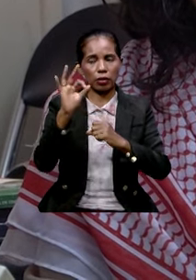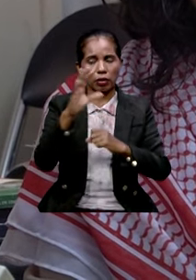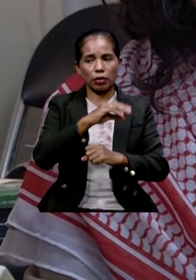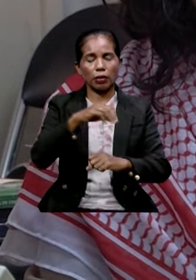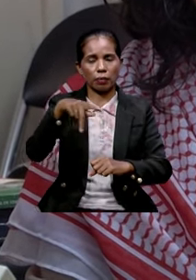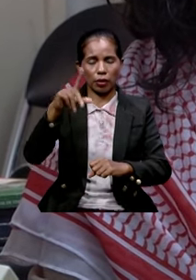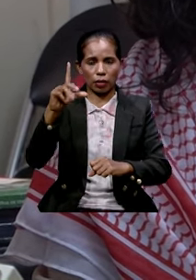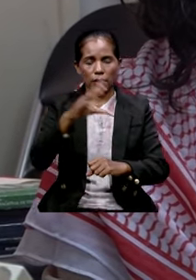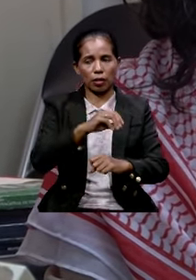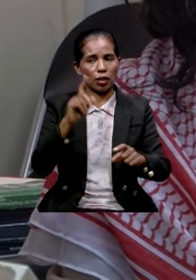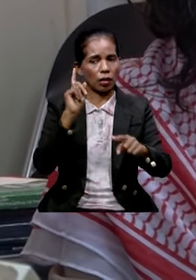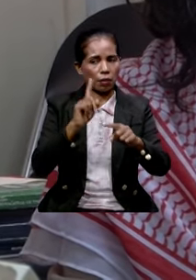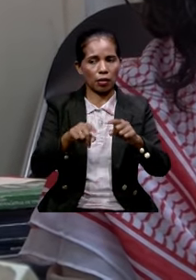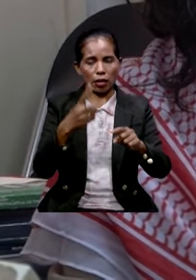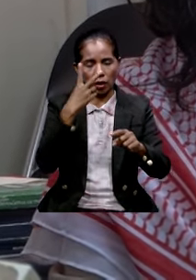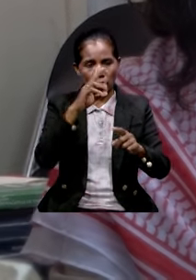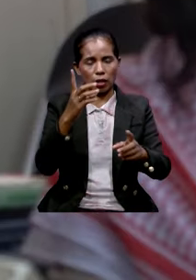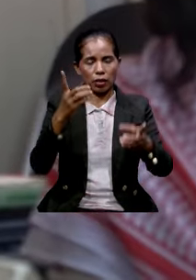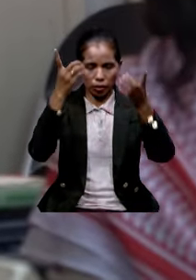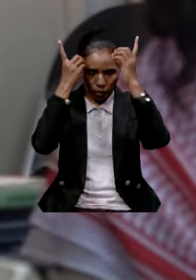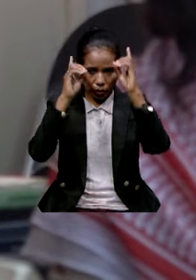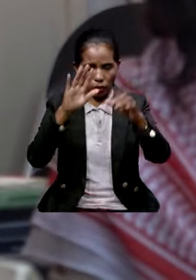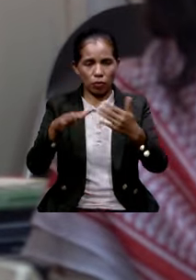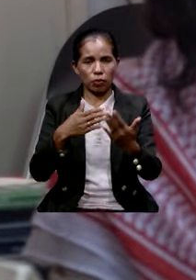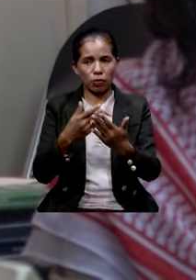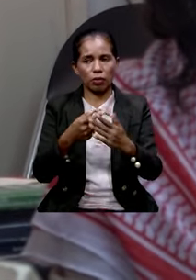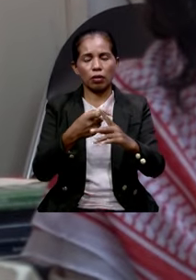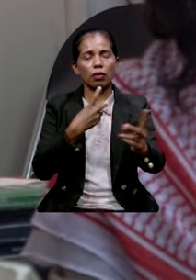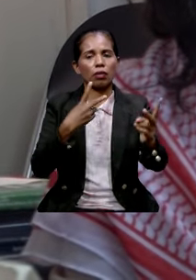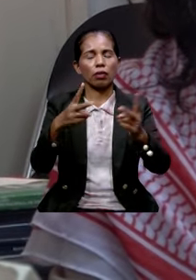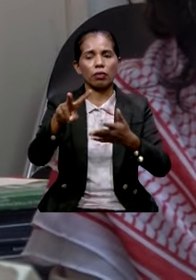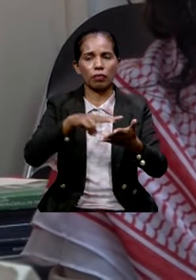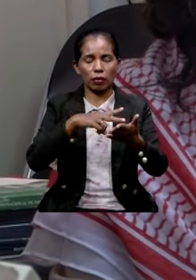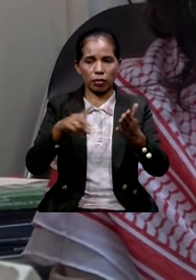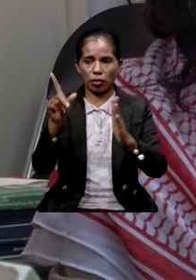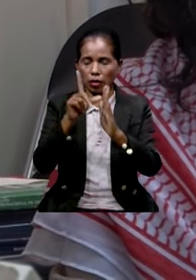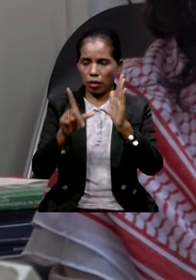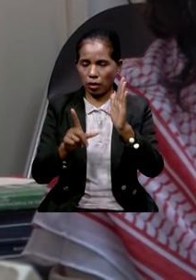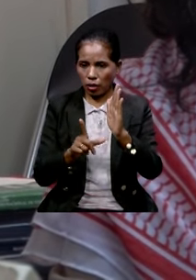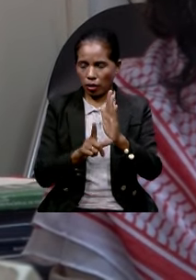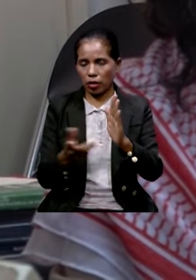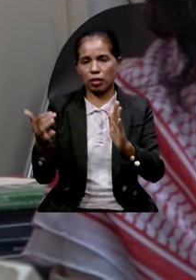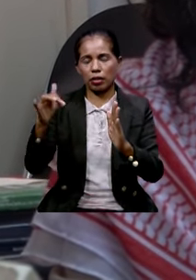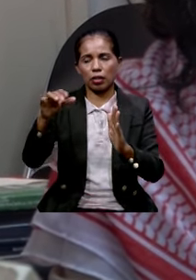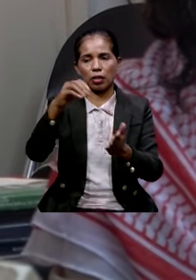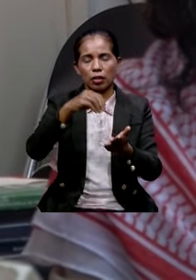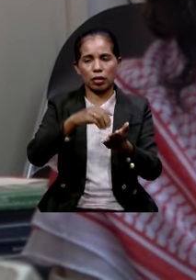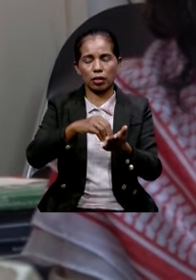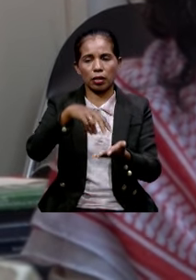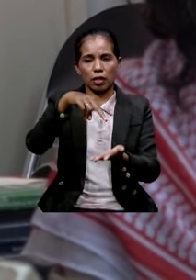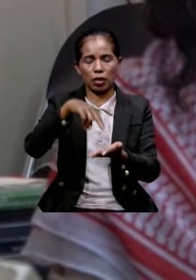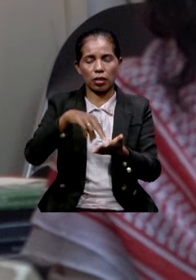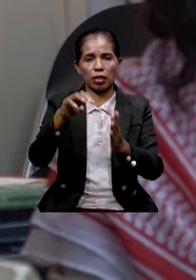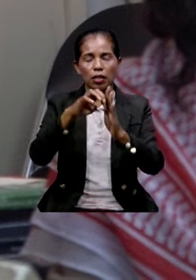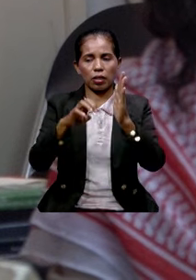sai cúmplice ba decisão sira nebe, mai viola princípios legais, nebe garante existência